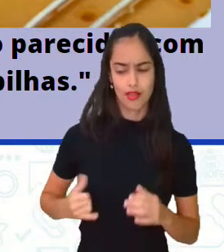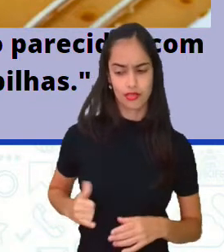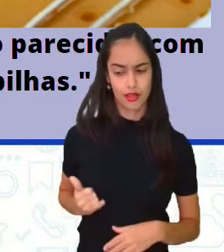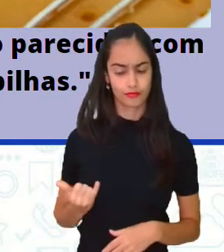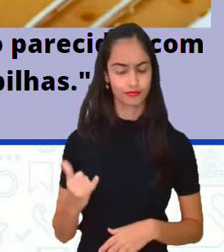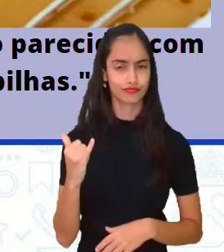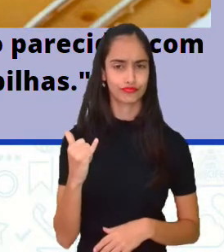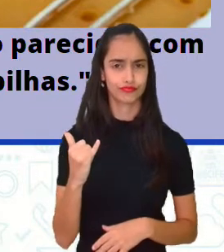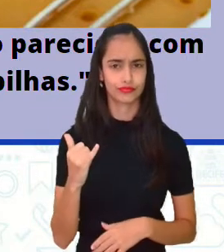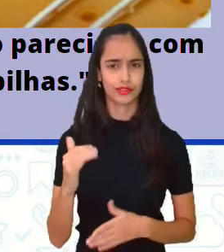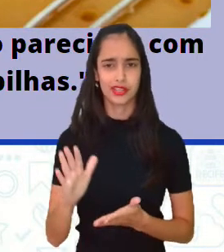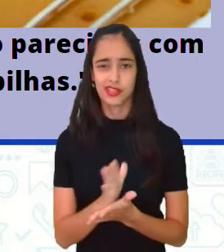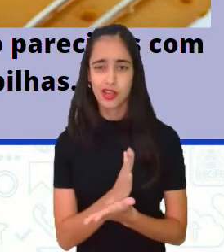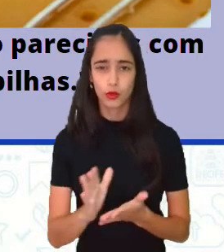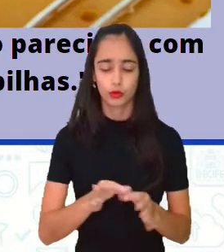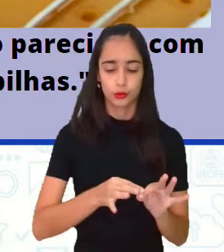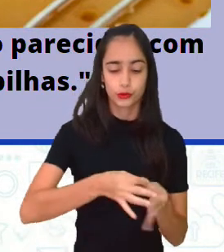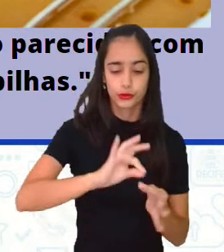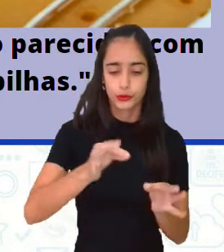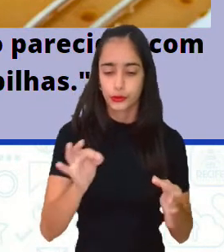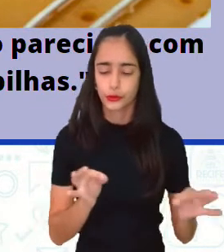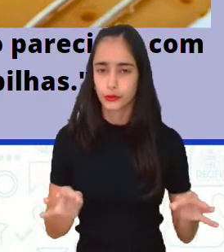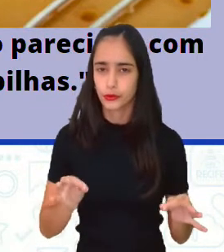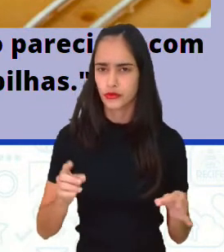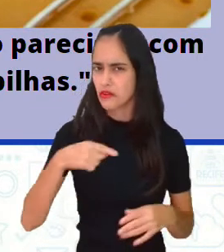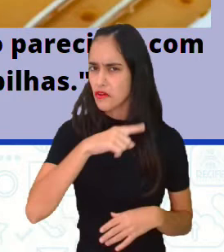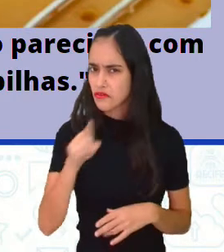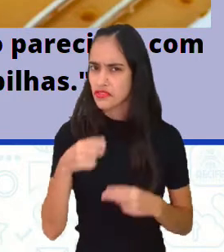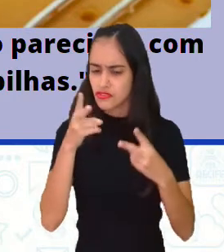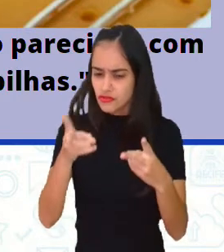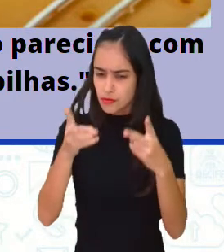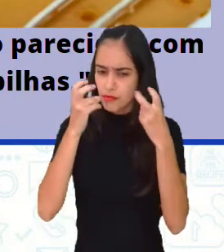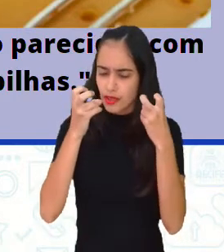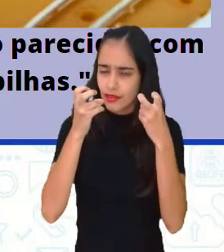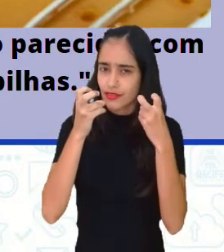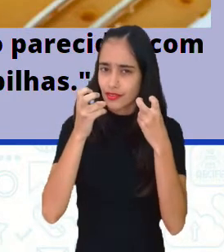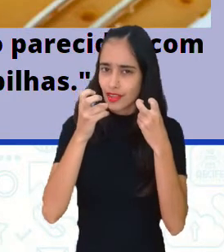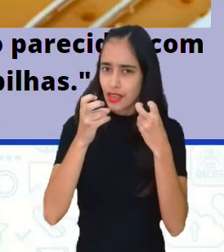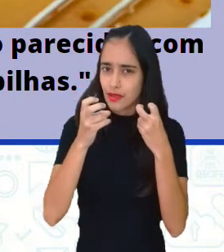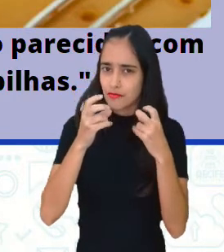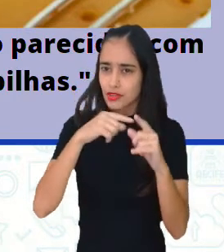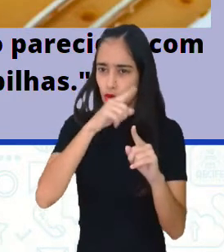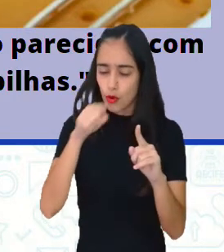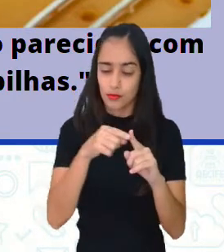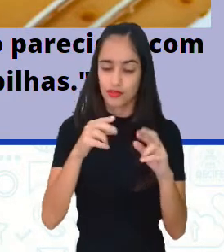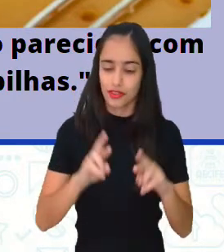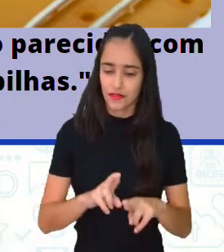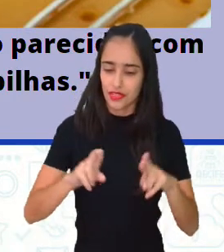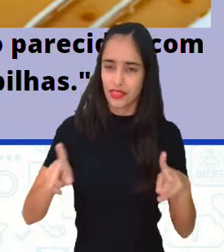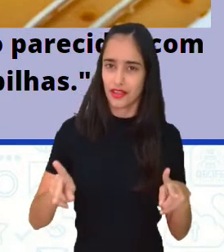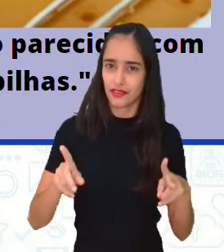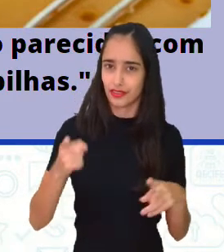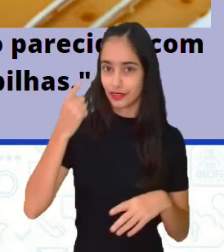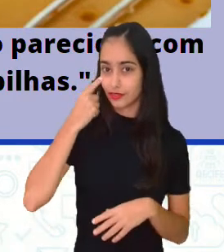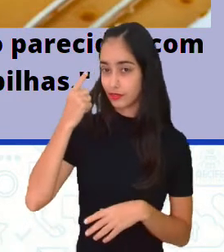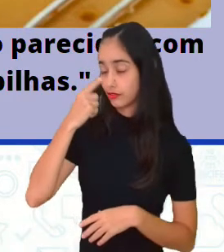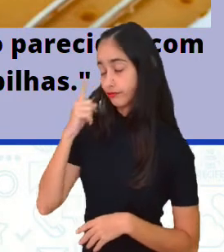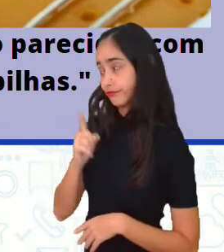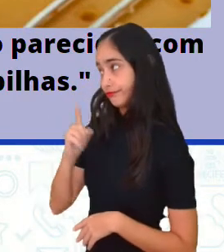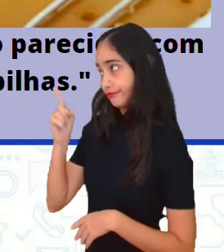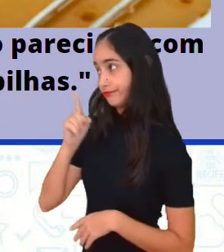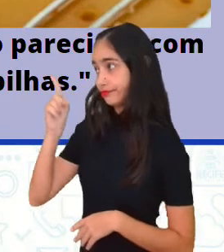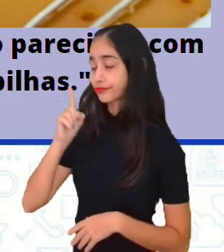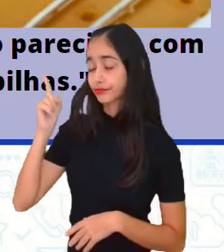circuito. Observem aí que a função deles já é diferente, né? Os capacitores ou condensadores, eles já armazenam